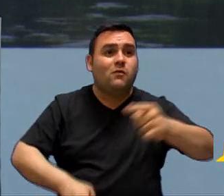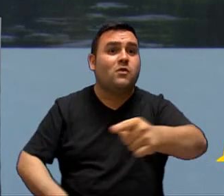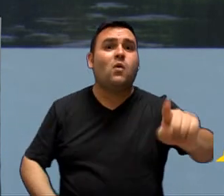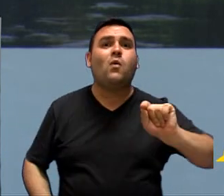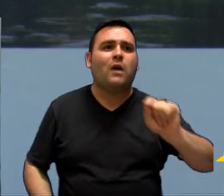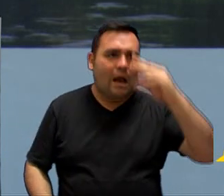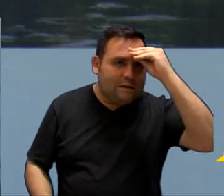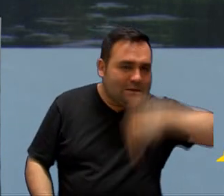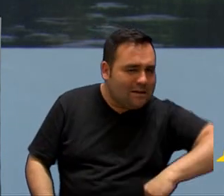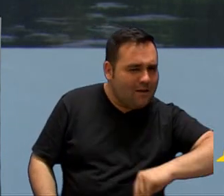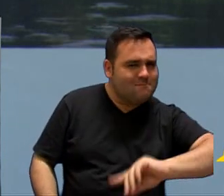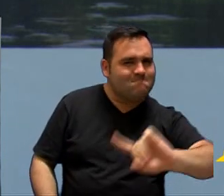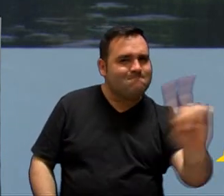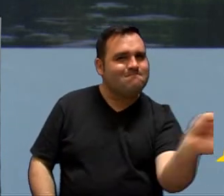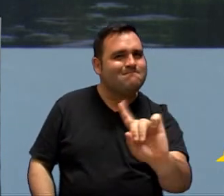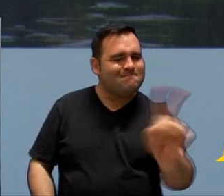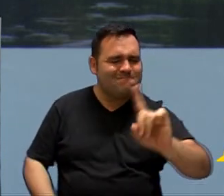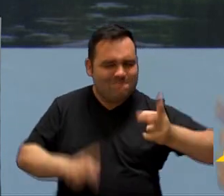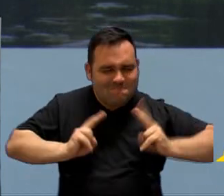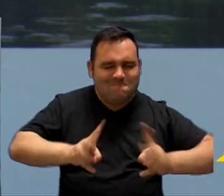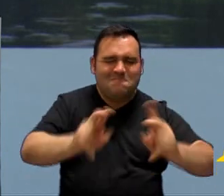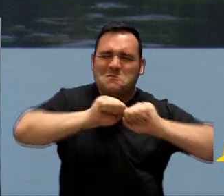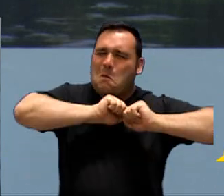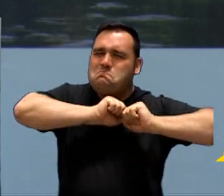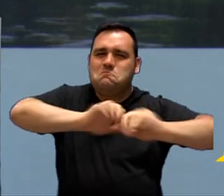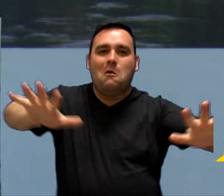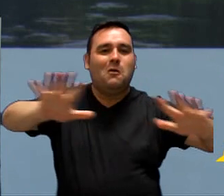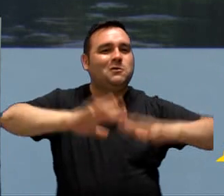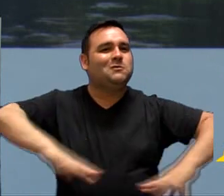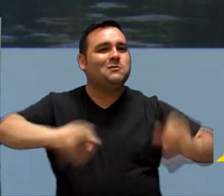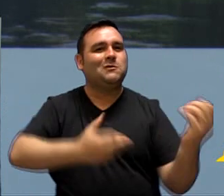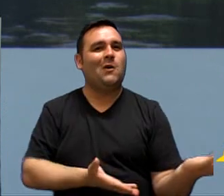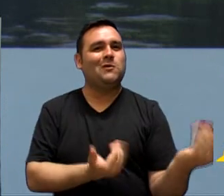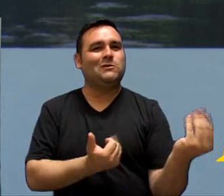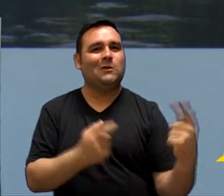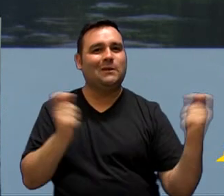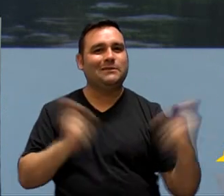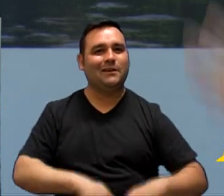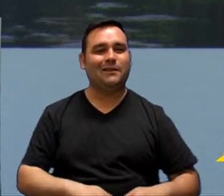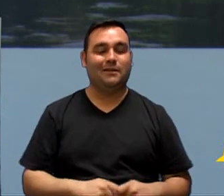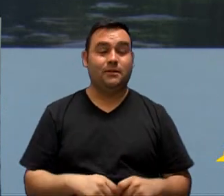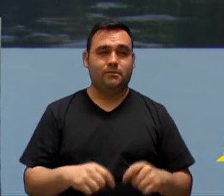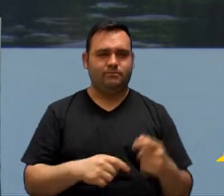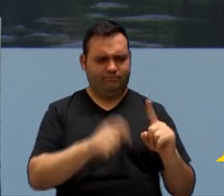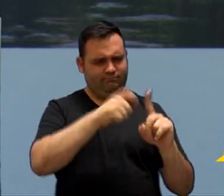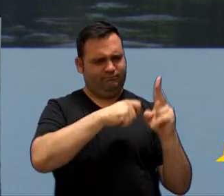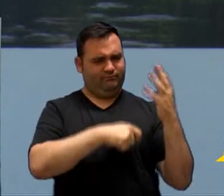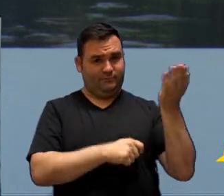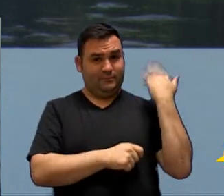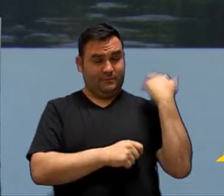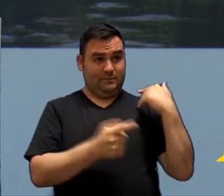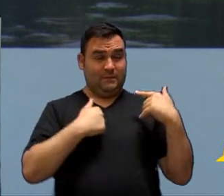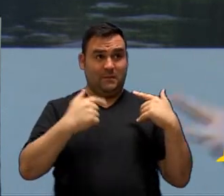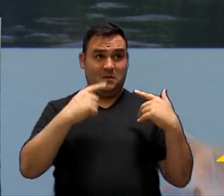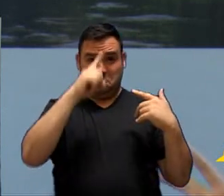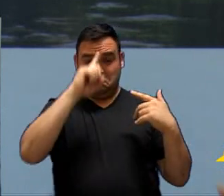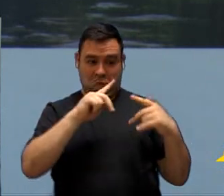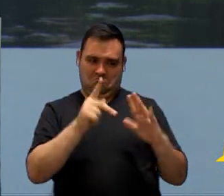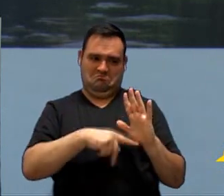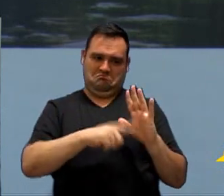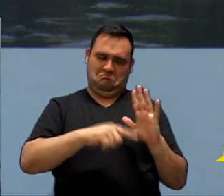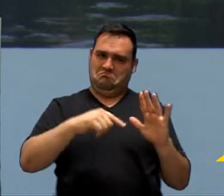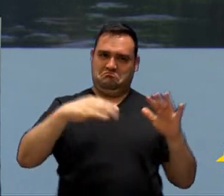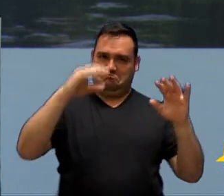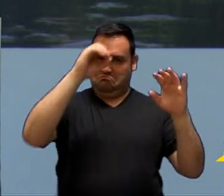desistir. Que levem isso para vocês e espalhem essa mensagem para outros jovens. Há uns meses atrás, antes mesmo de eu saber do projeto